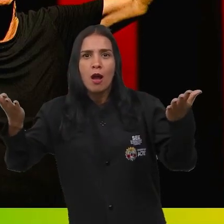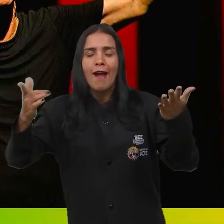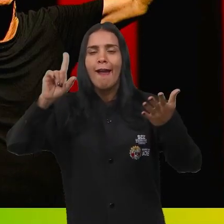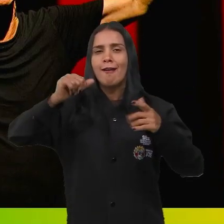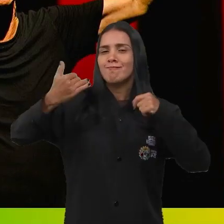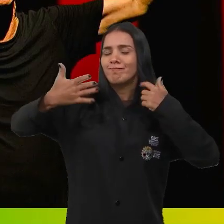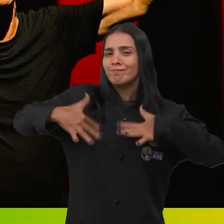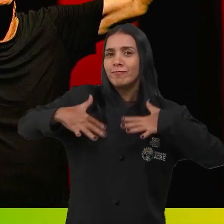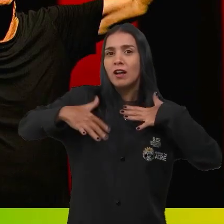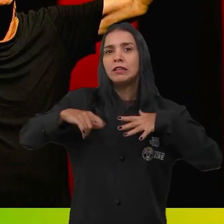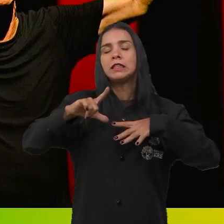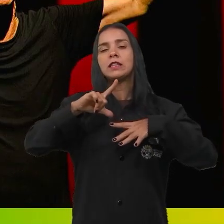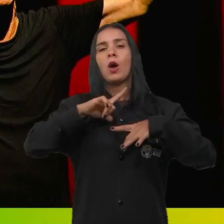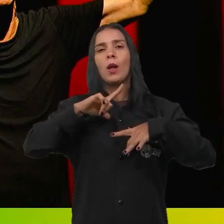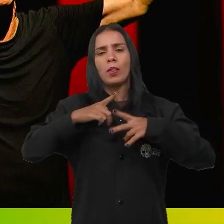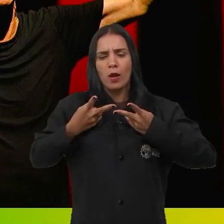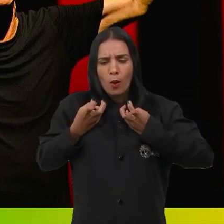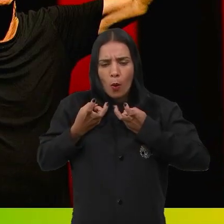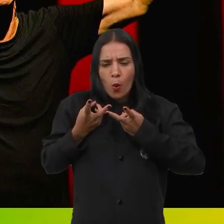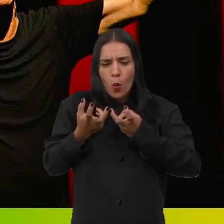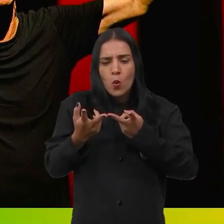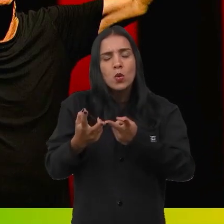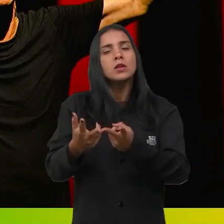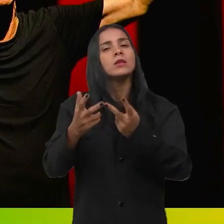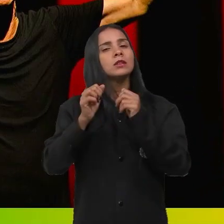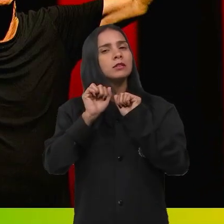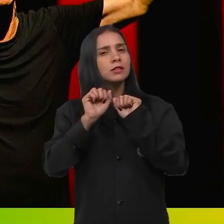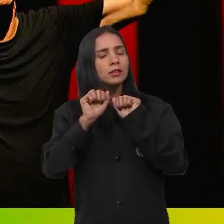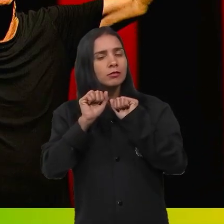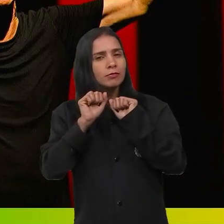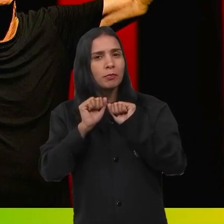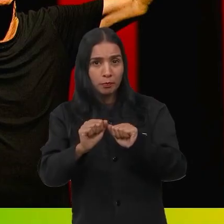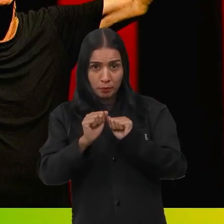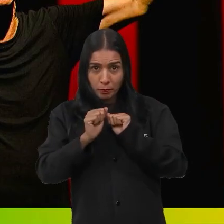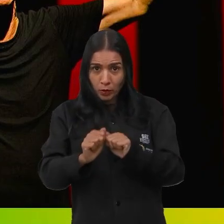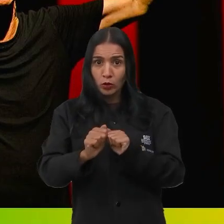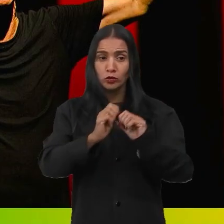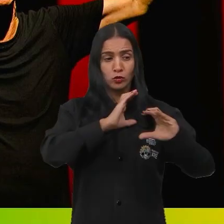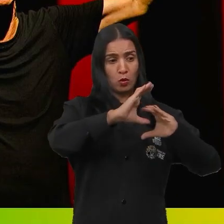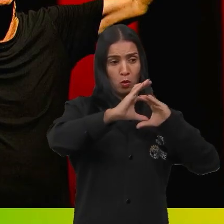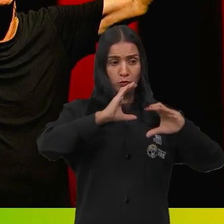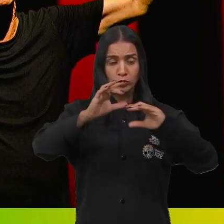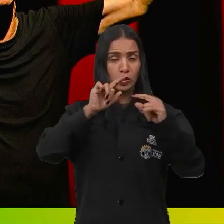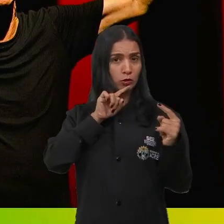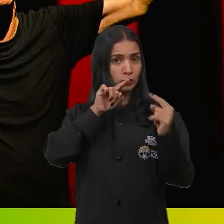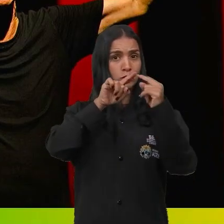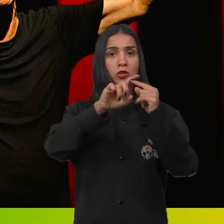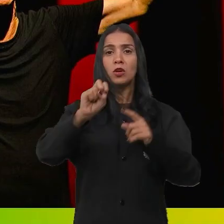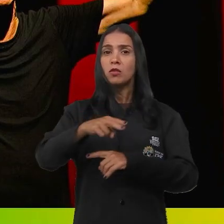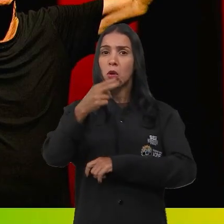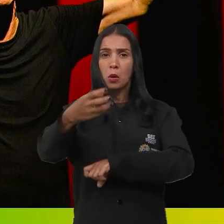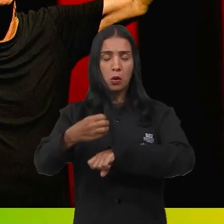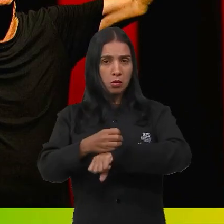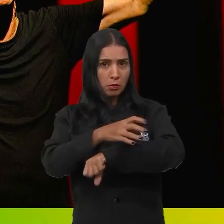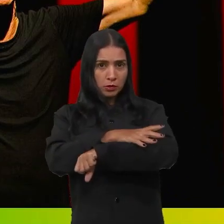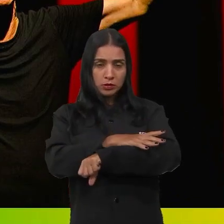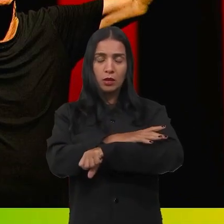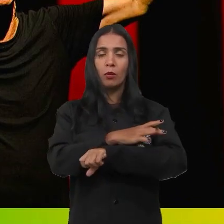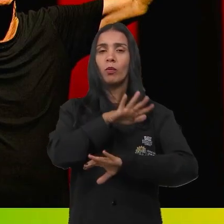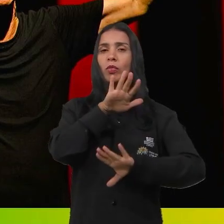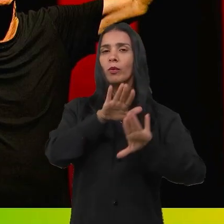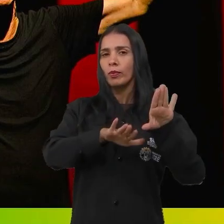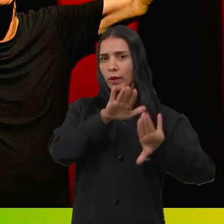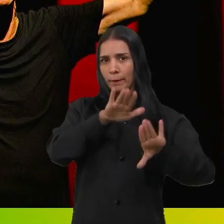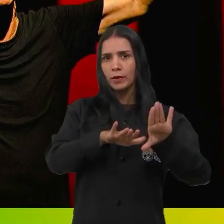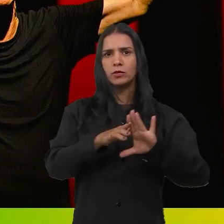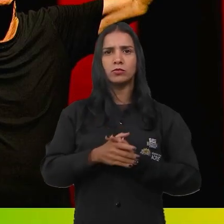essa exploração, ela preenche todo esse espaço, comunica intenções e emoções ao público. Então, no teatro,